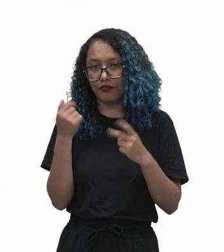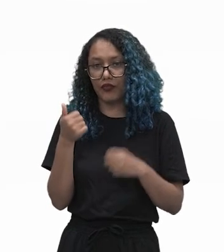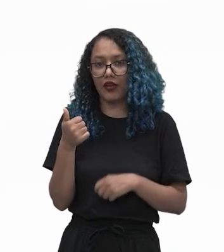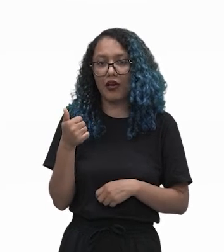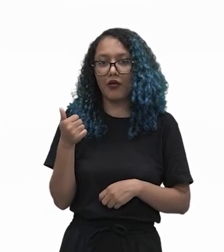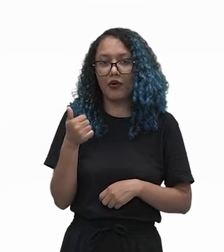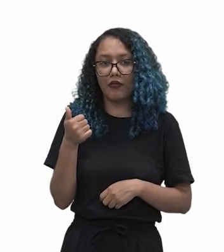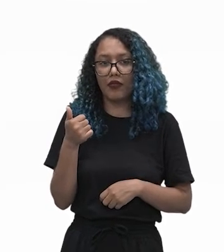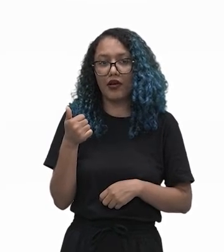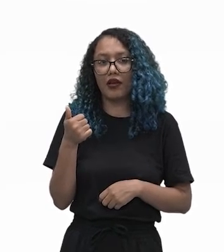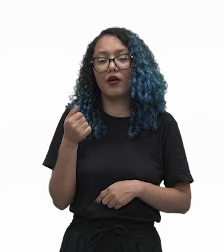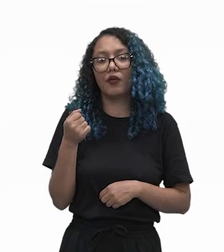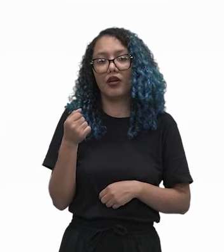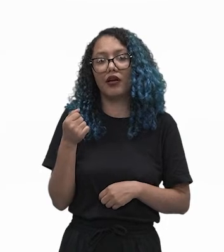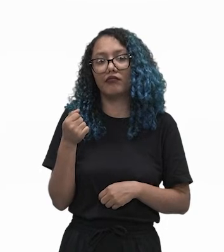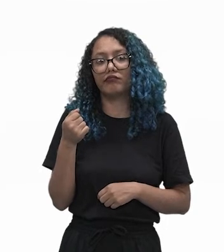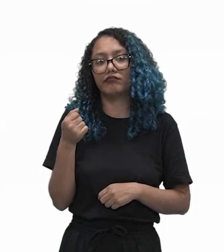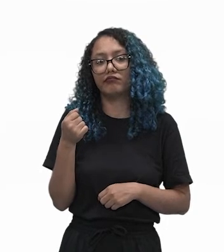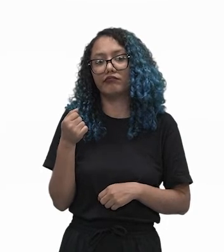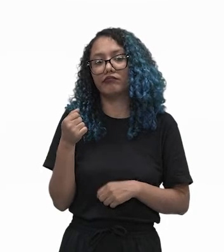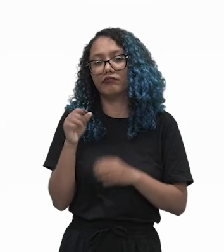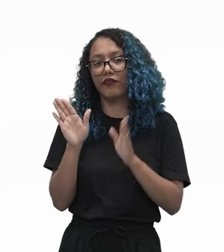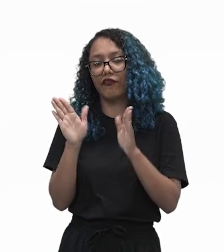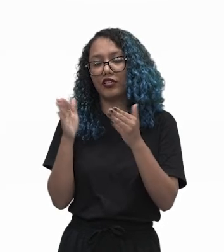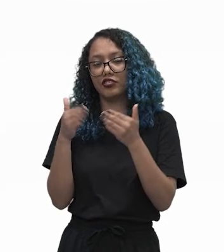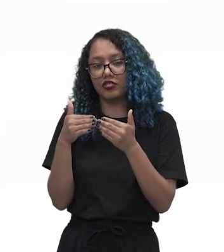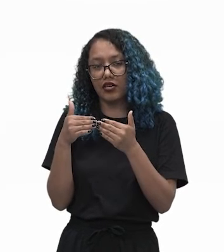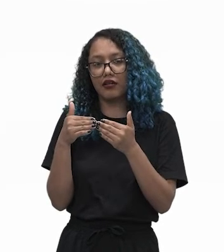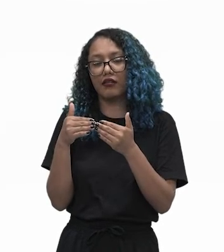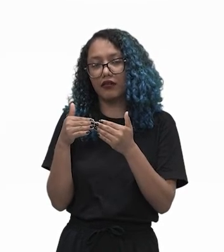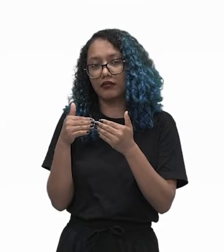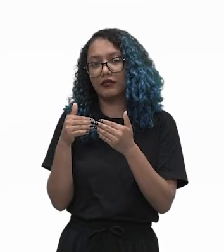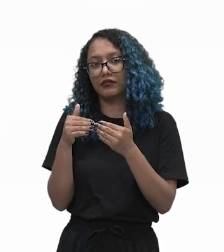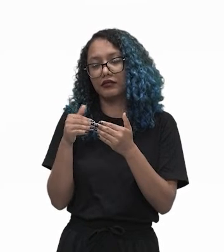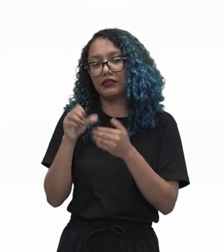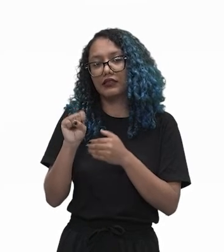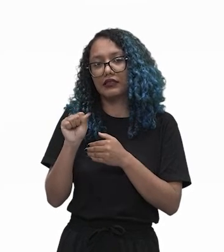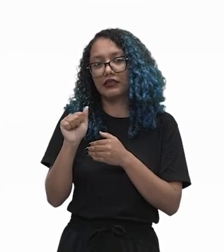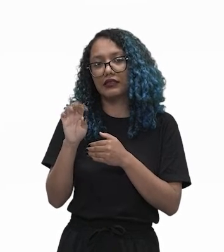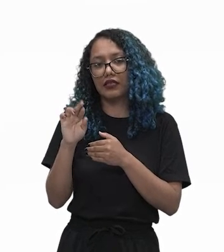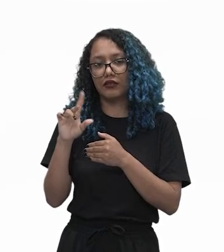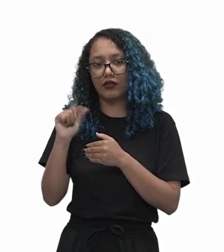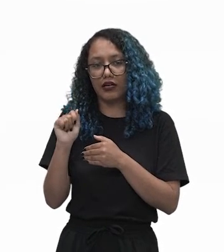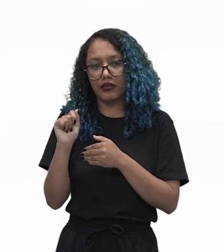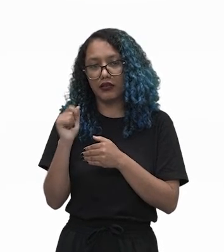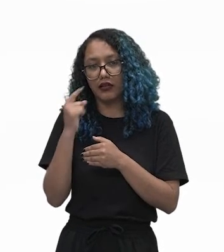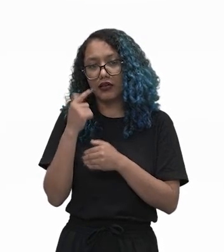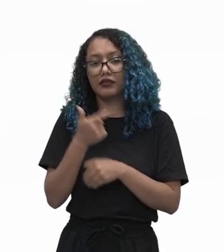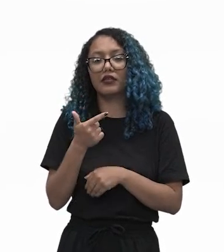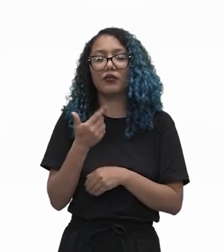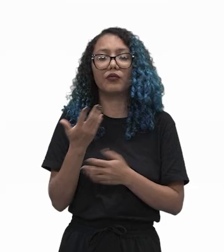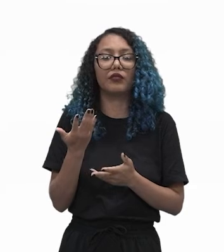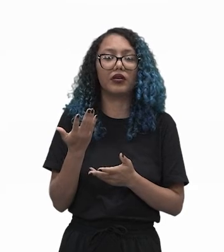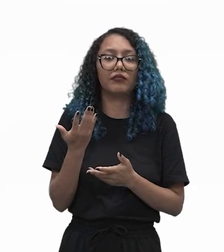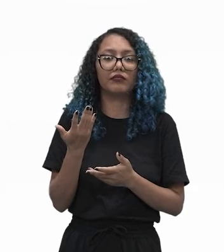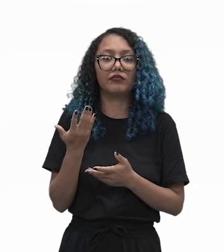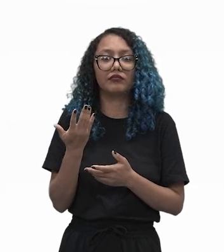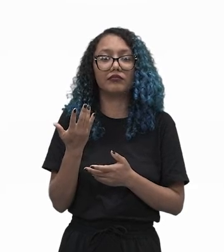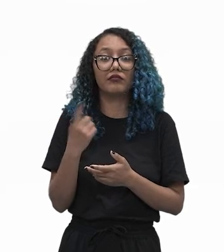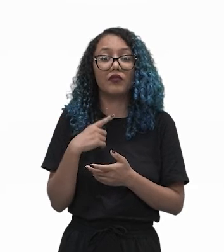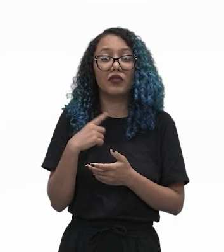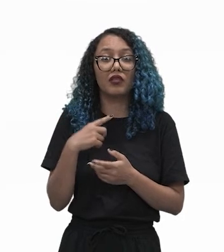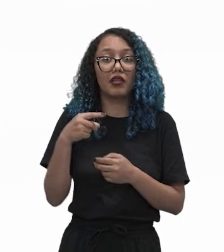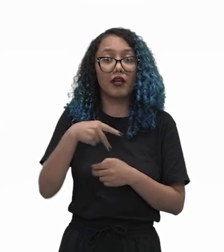cadeia cíclica saturada. Essa outra aqui, ela é saturada ou insaturada? Tá aqui uma